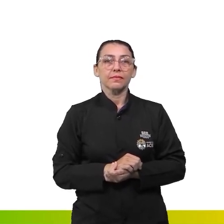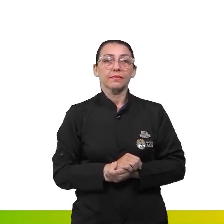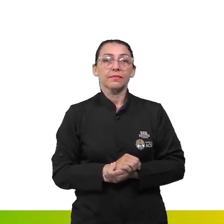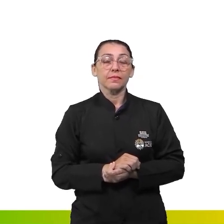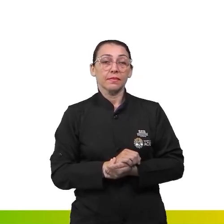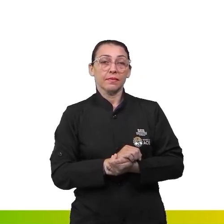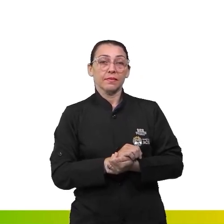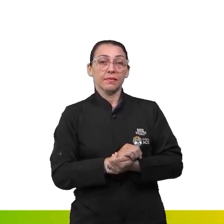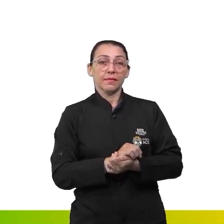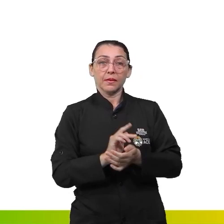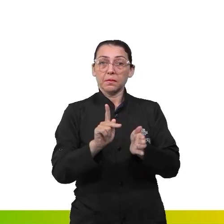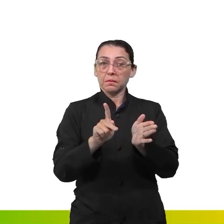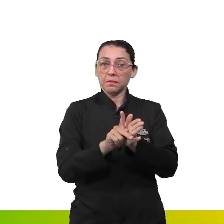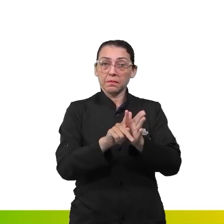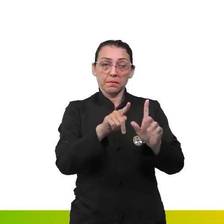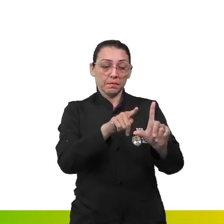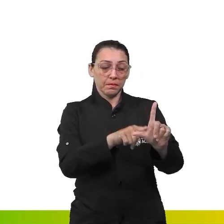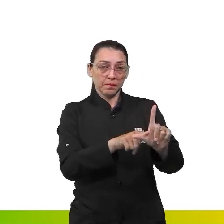Propriedades